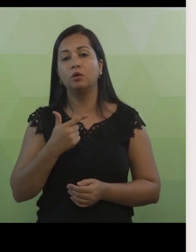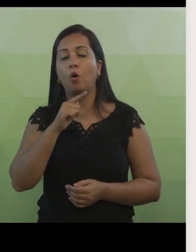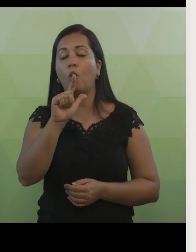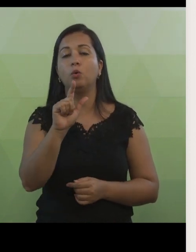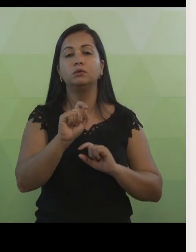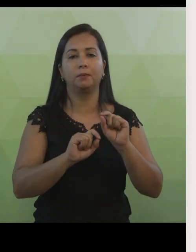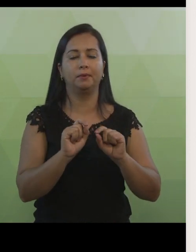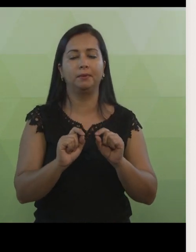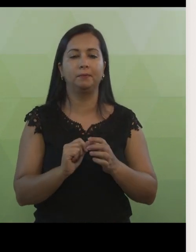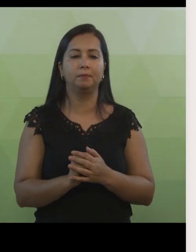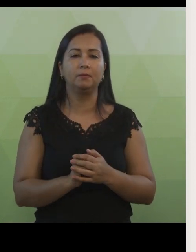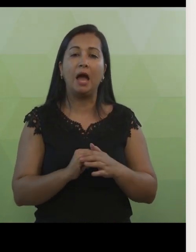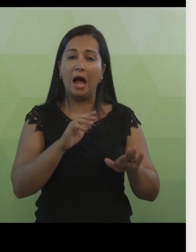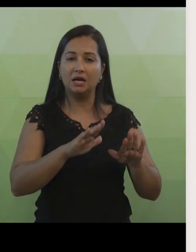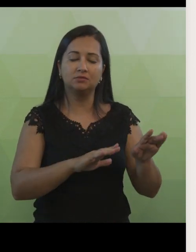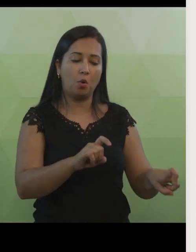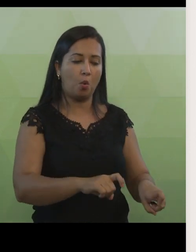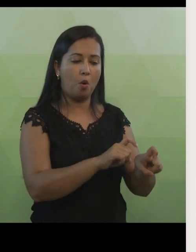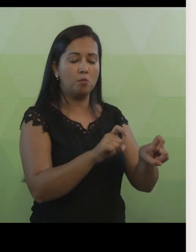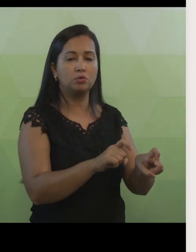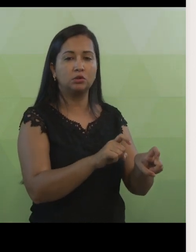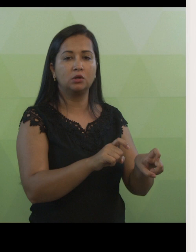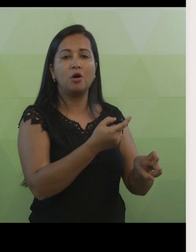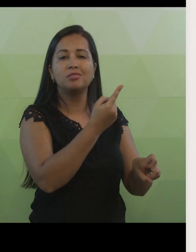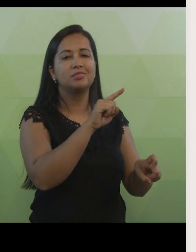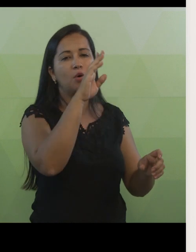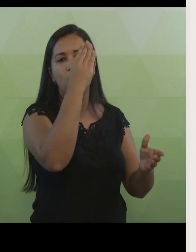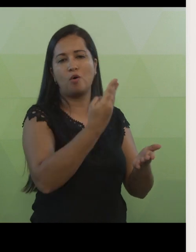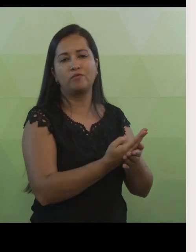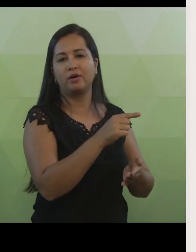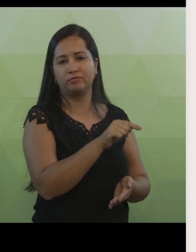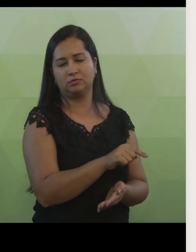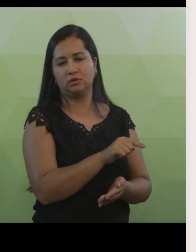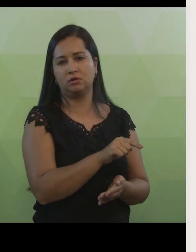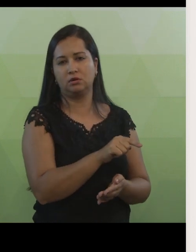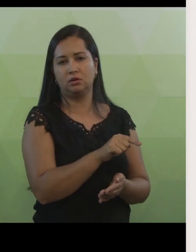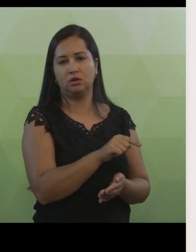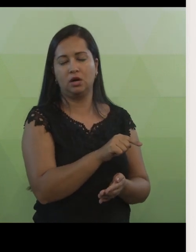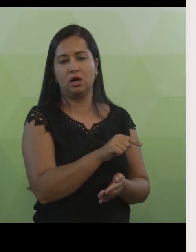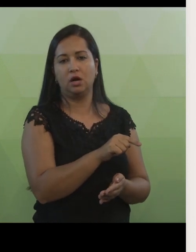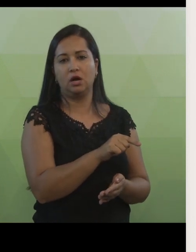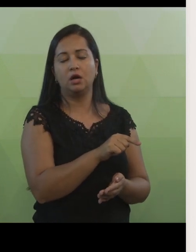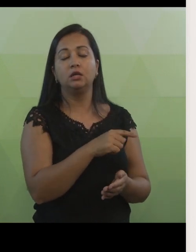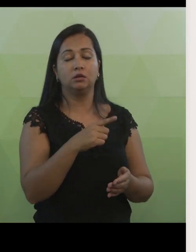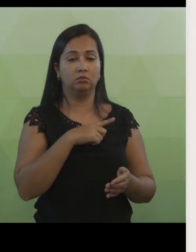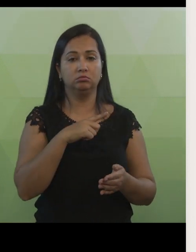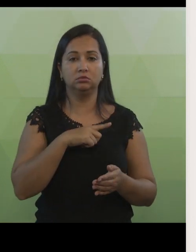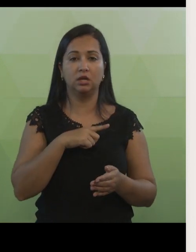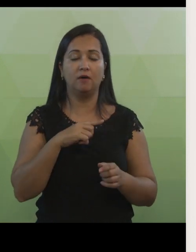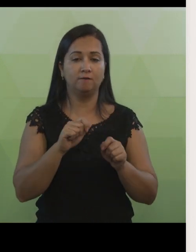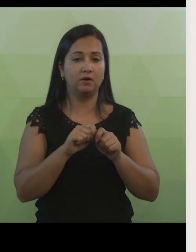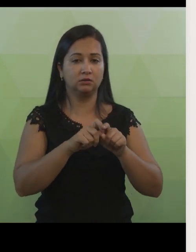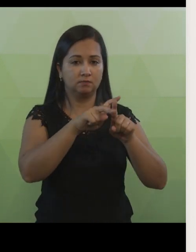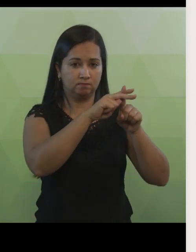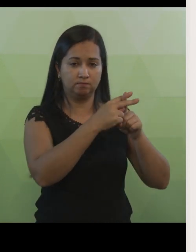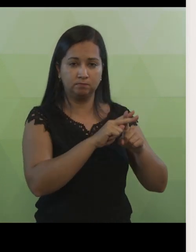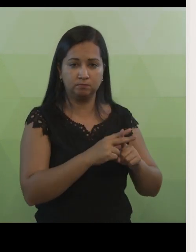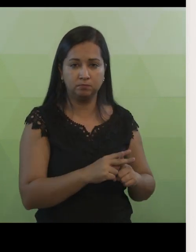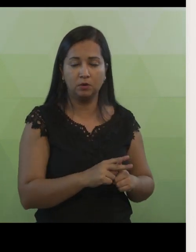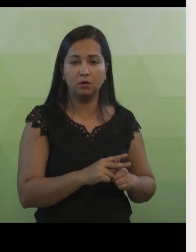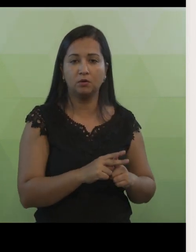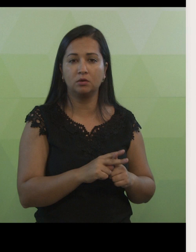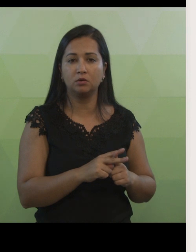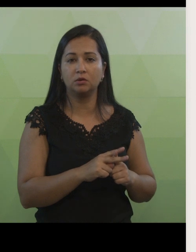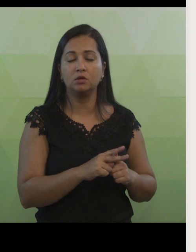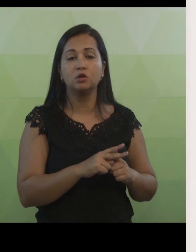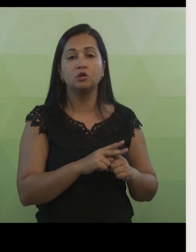Untrustful Host, que quer dizer um servidor não confiável, onde uma máquina ou equipamento é configurado com segurança reforçada fora do